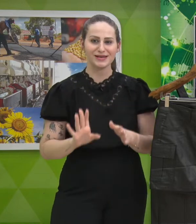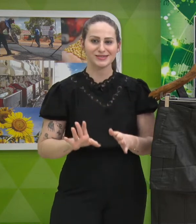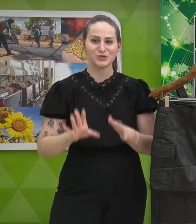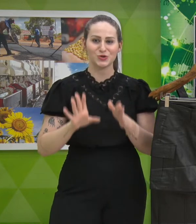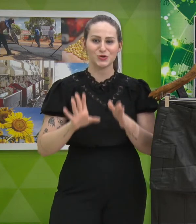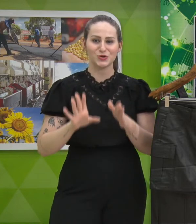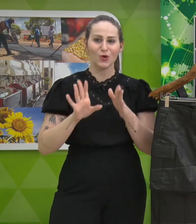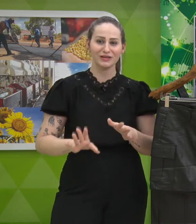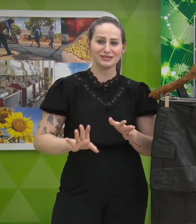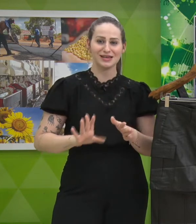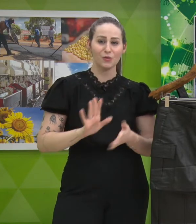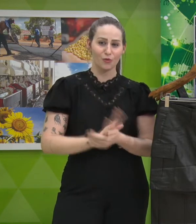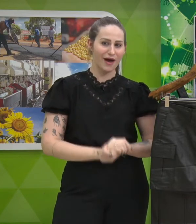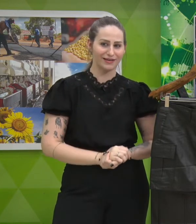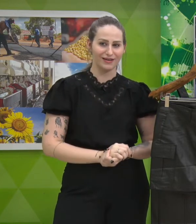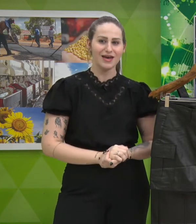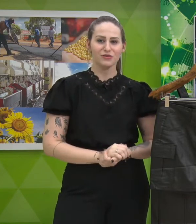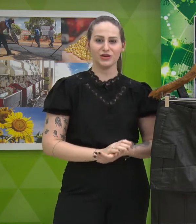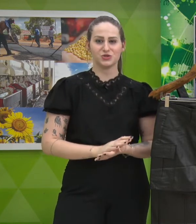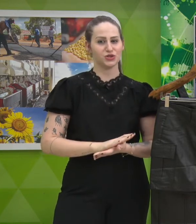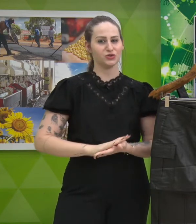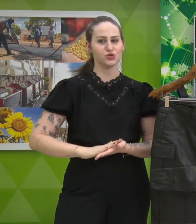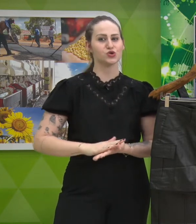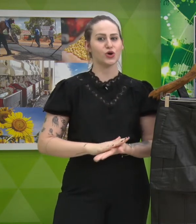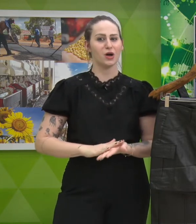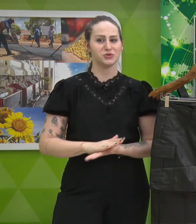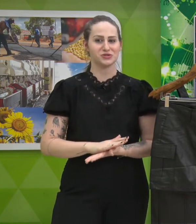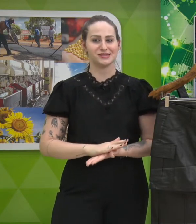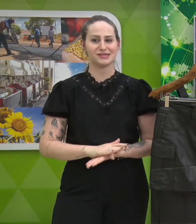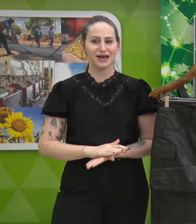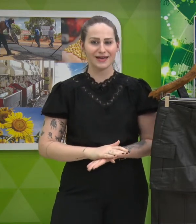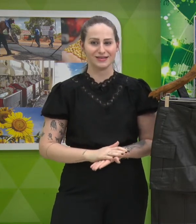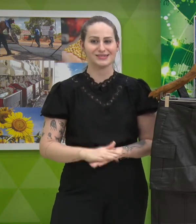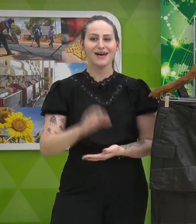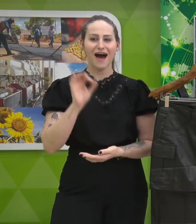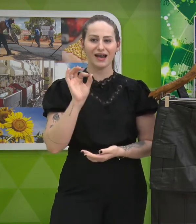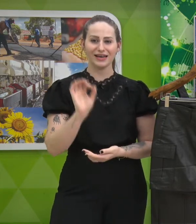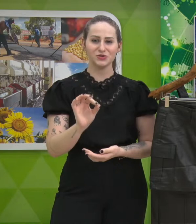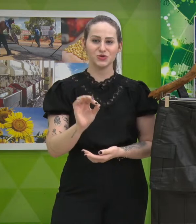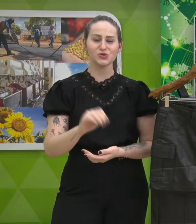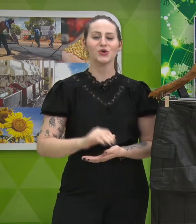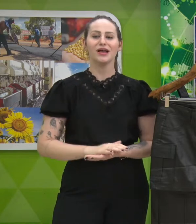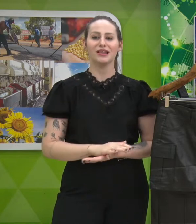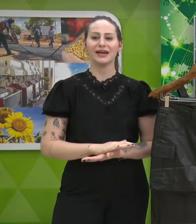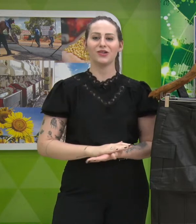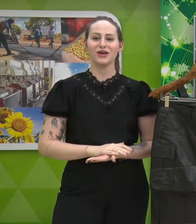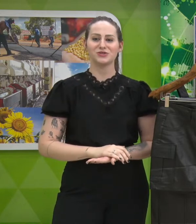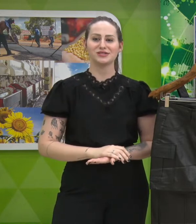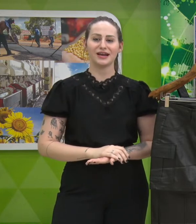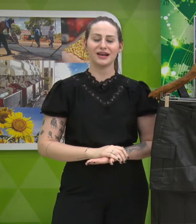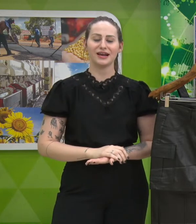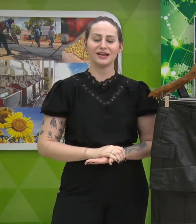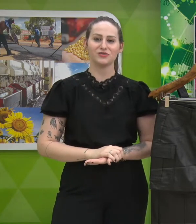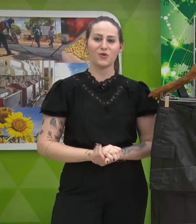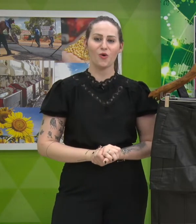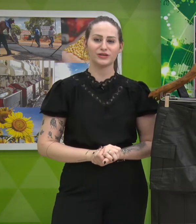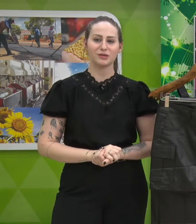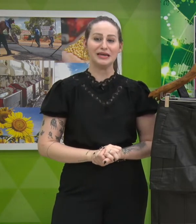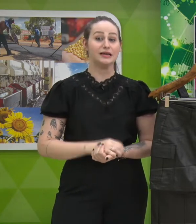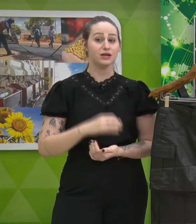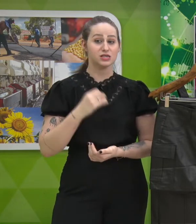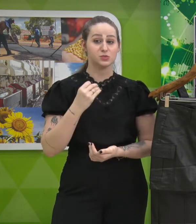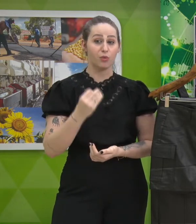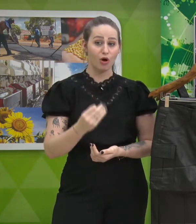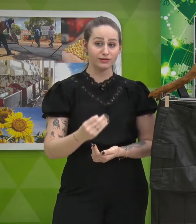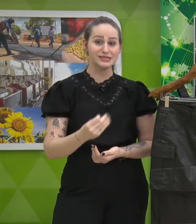de peças de couro da Sarai, vestidos, crops e saias. Além disso, lá na loja Estrela d'Alva você encontra